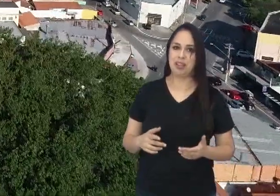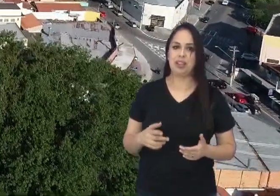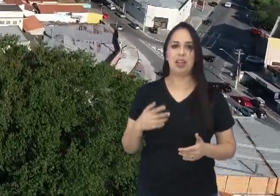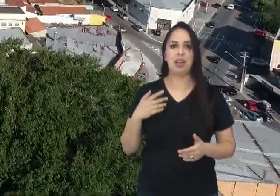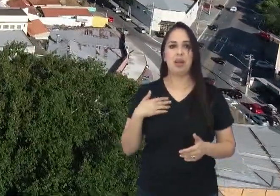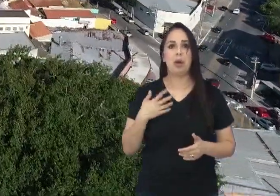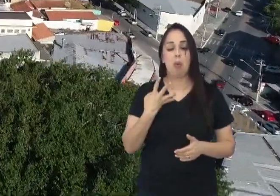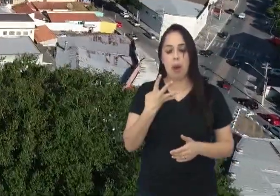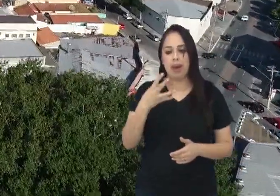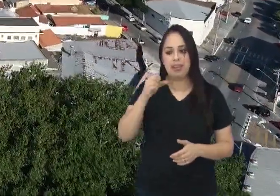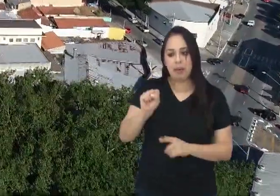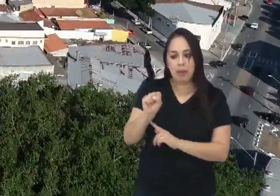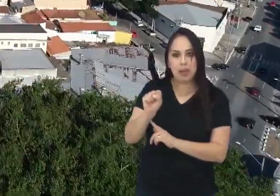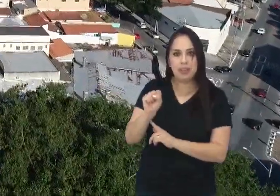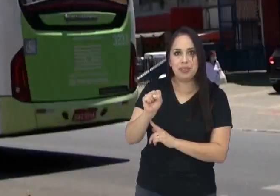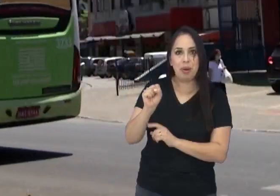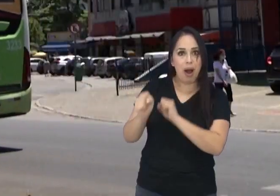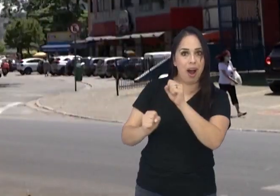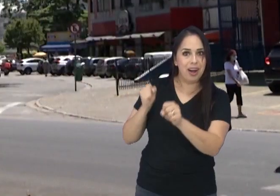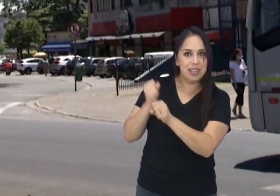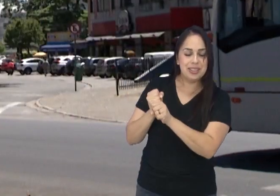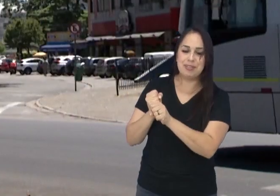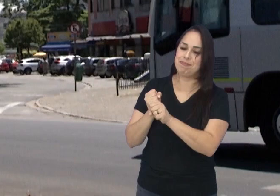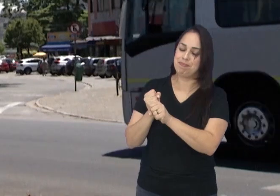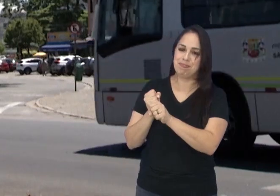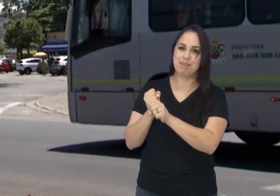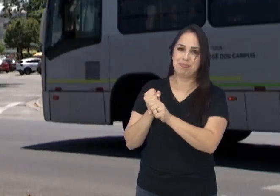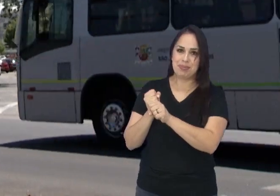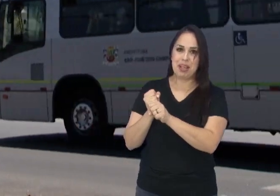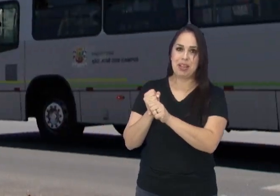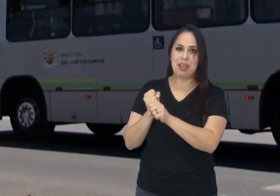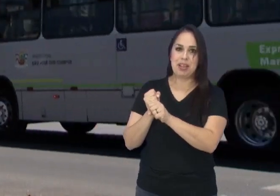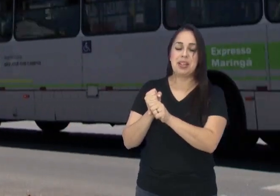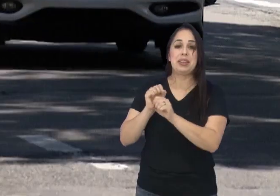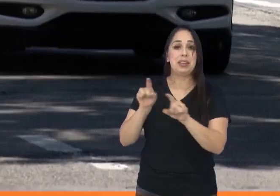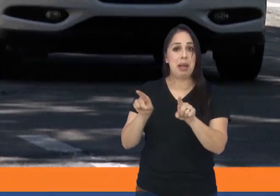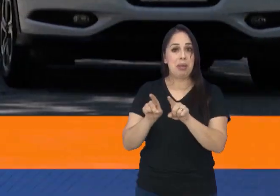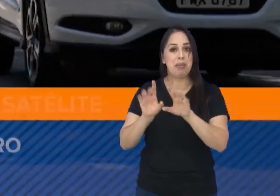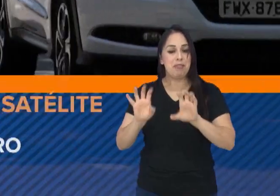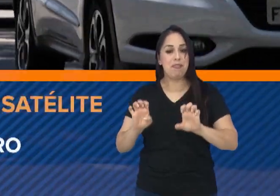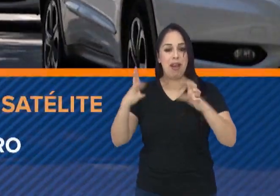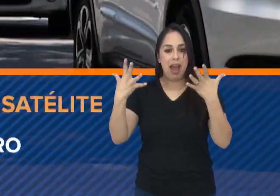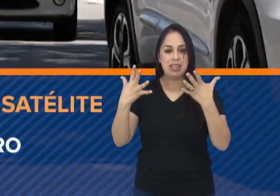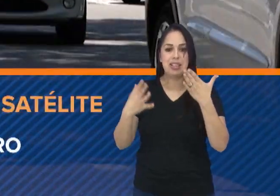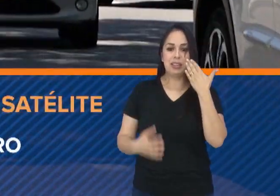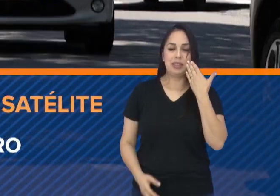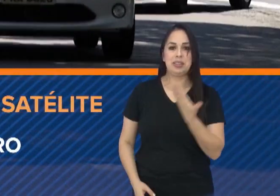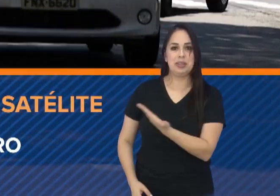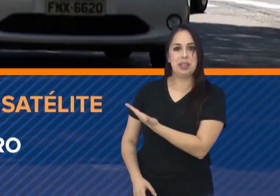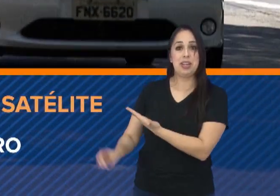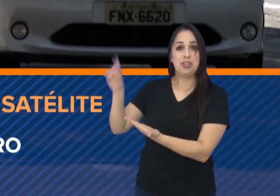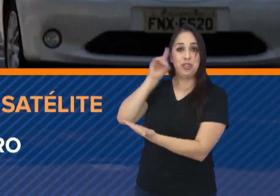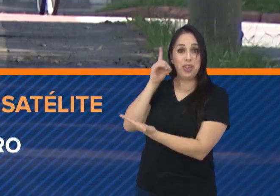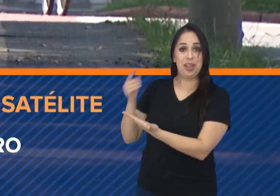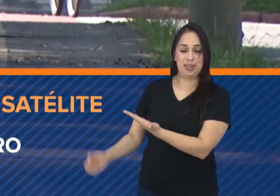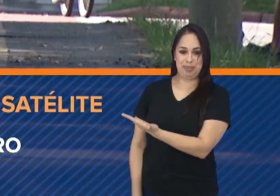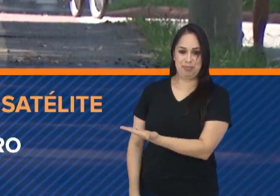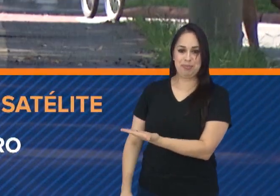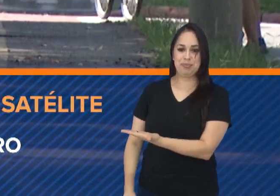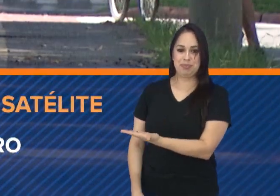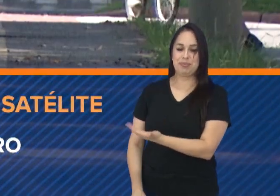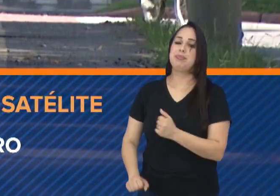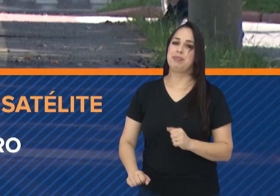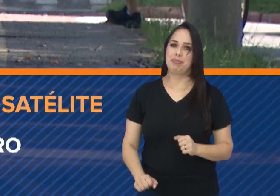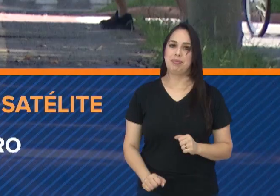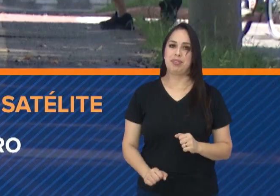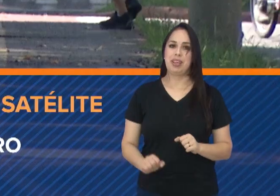faz 48 anos, não é? Então não poderia faltar a festa que vai ser no sábado, dia 26, e que neste ano